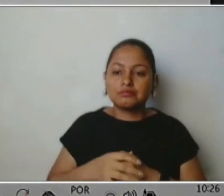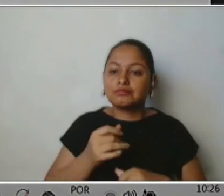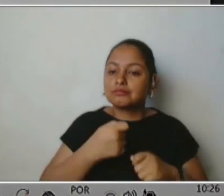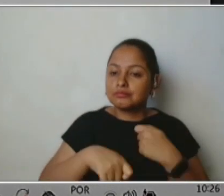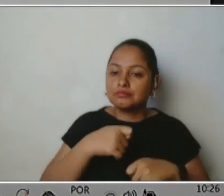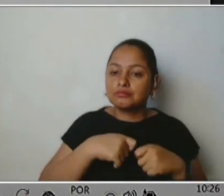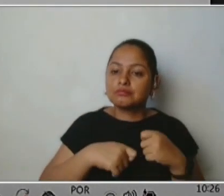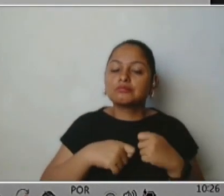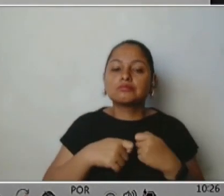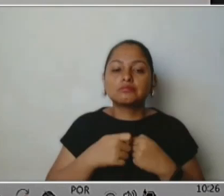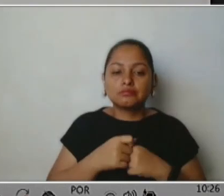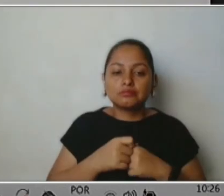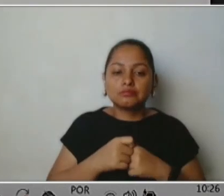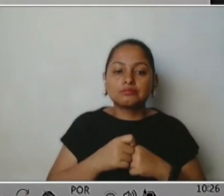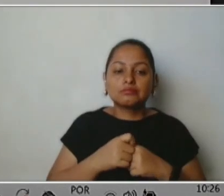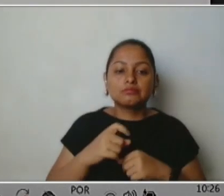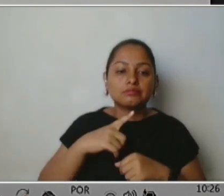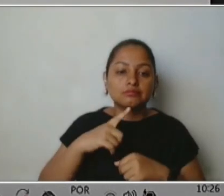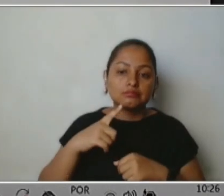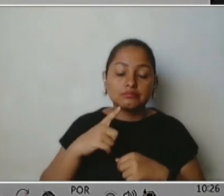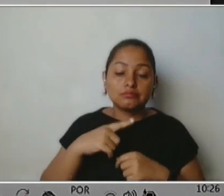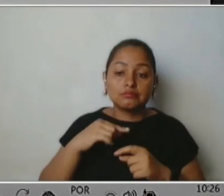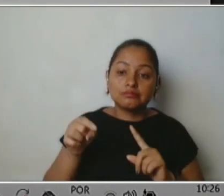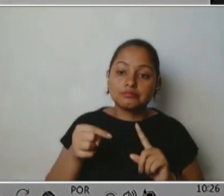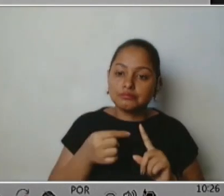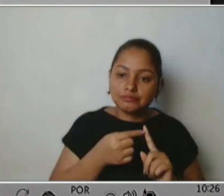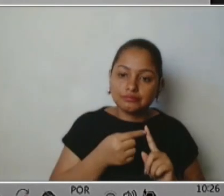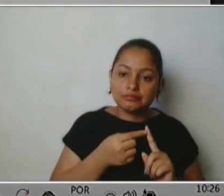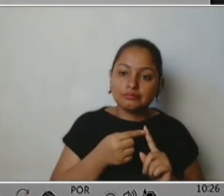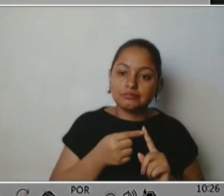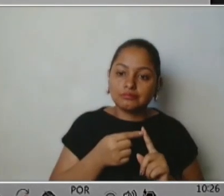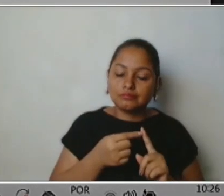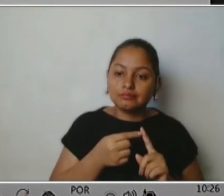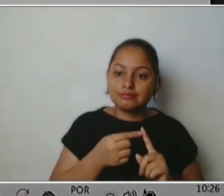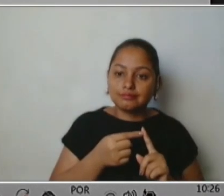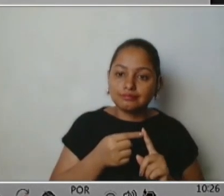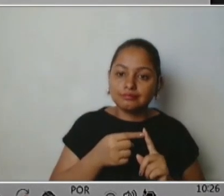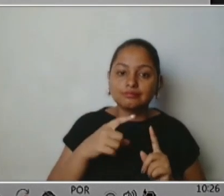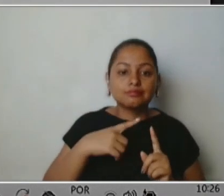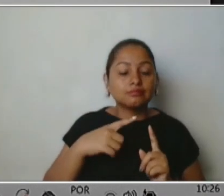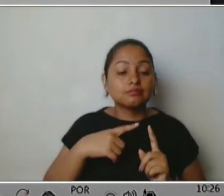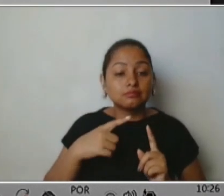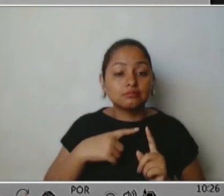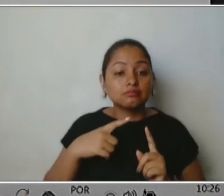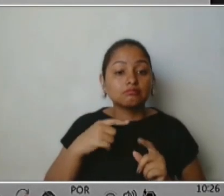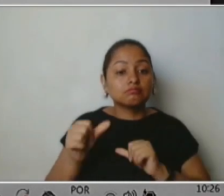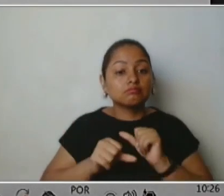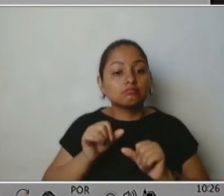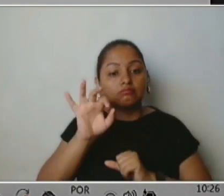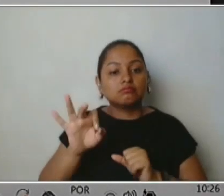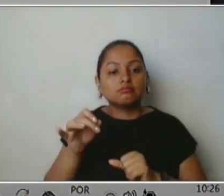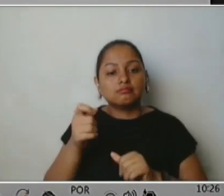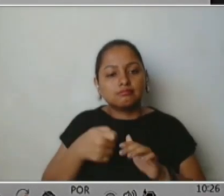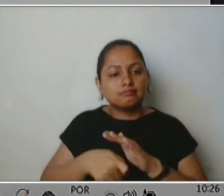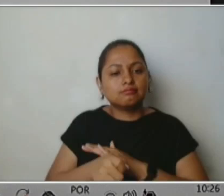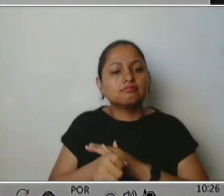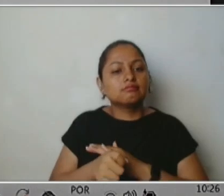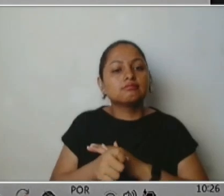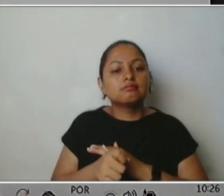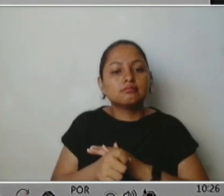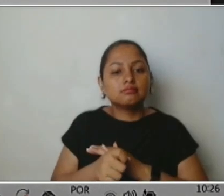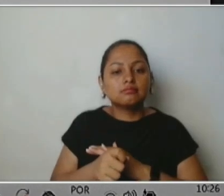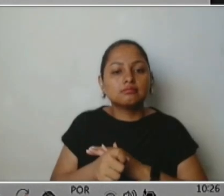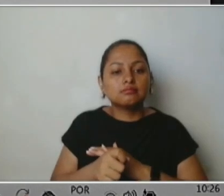patrimonial e atuarial com o objetivo de, em caso de déficit, corrigir o percentual de contribuição, estabelecer limite de gasto e